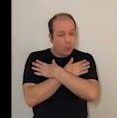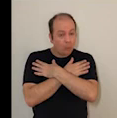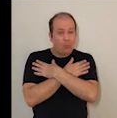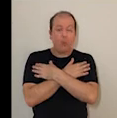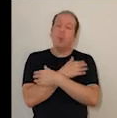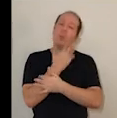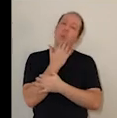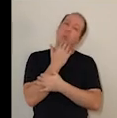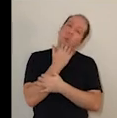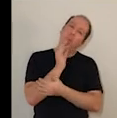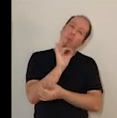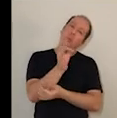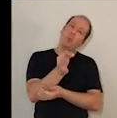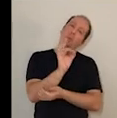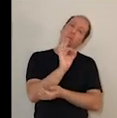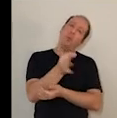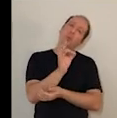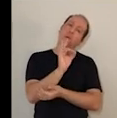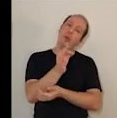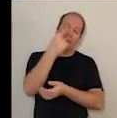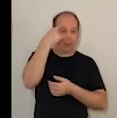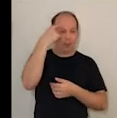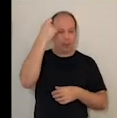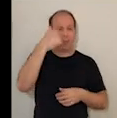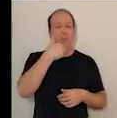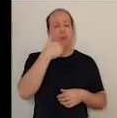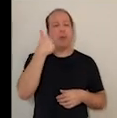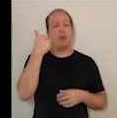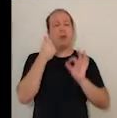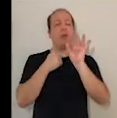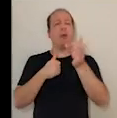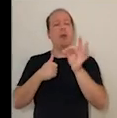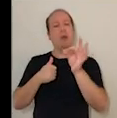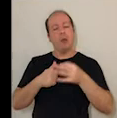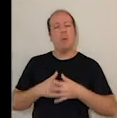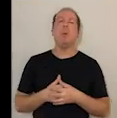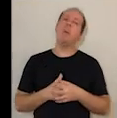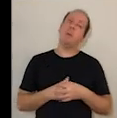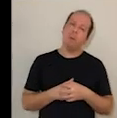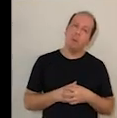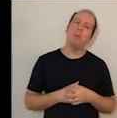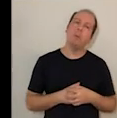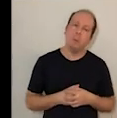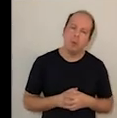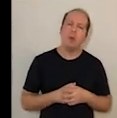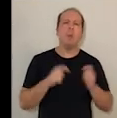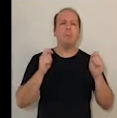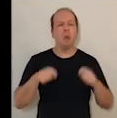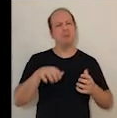verdade. Inventei a melhor das pilheres no momento exato da execução. Eu não estarei nesse mundo.